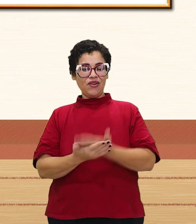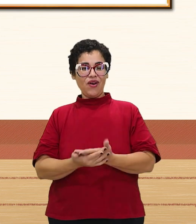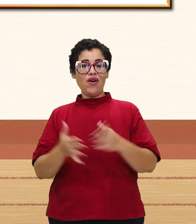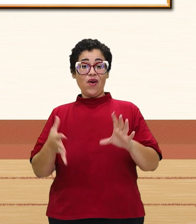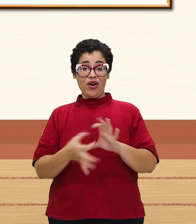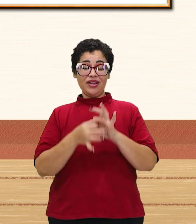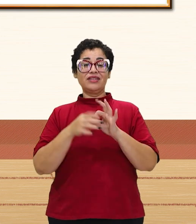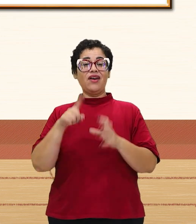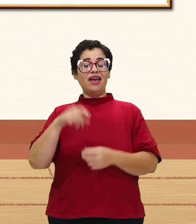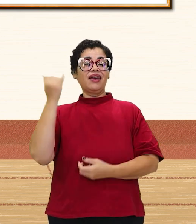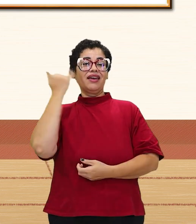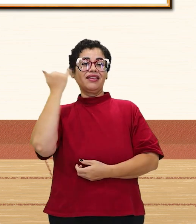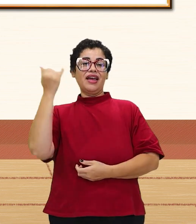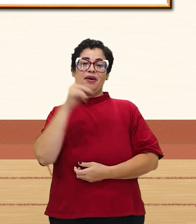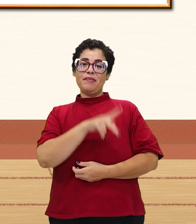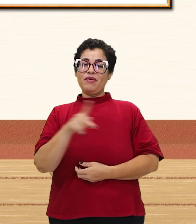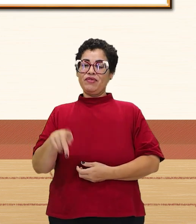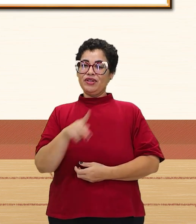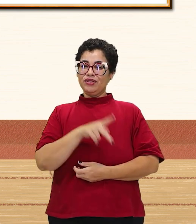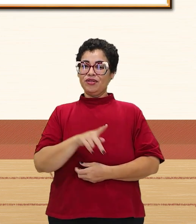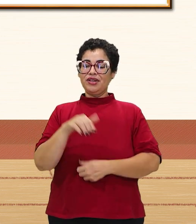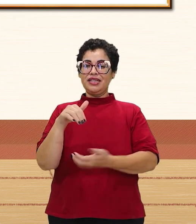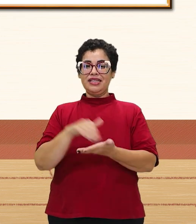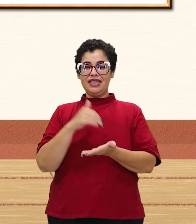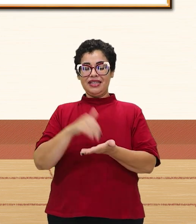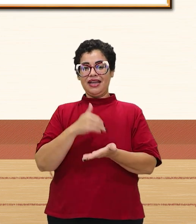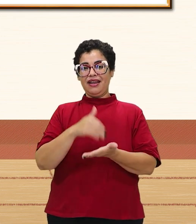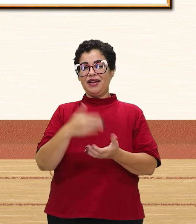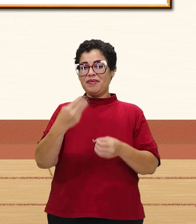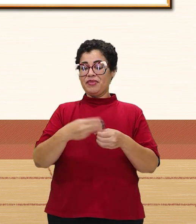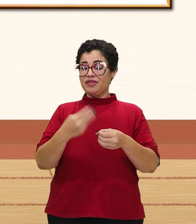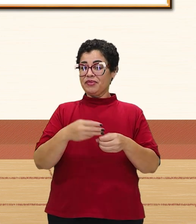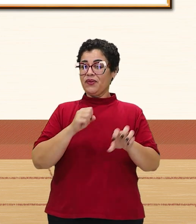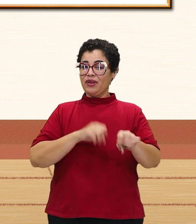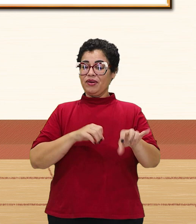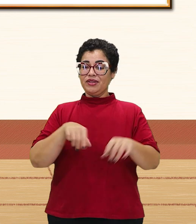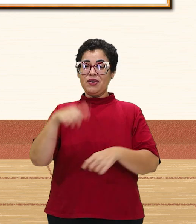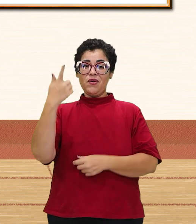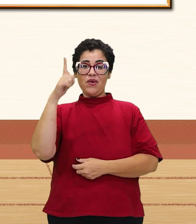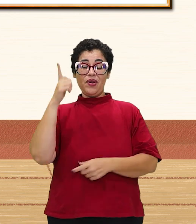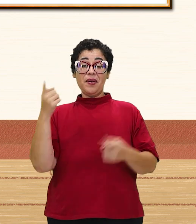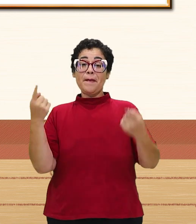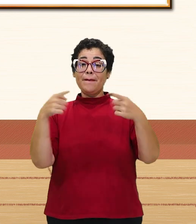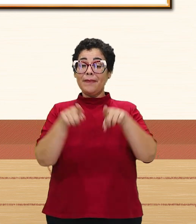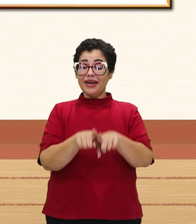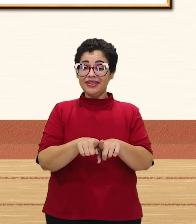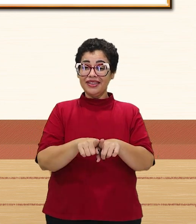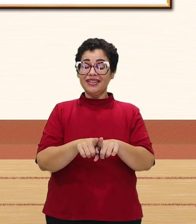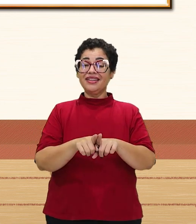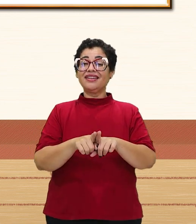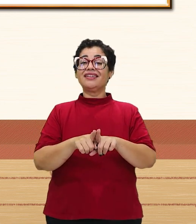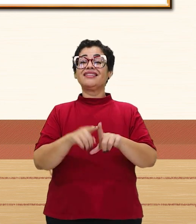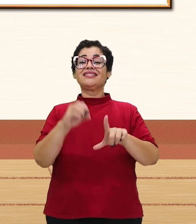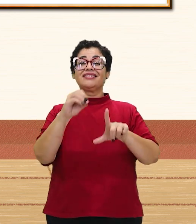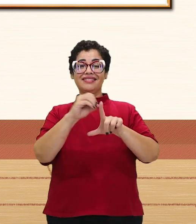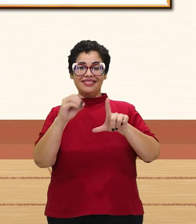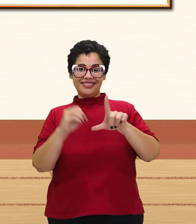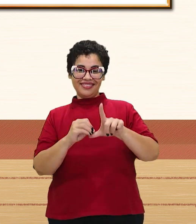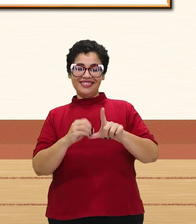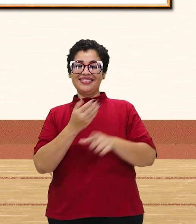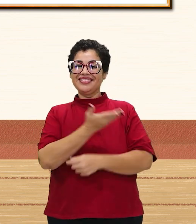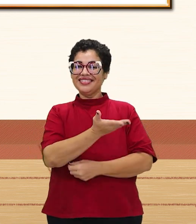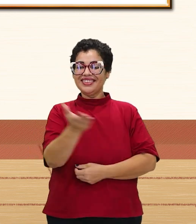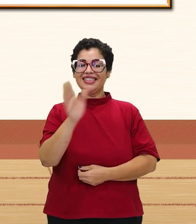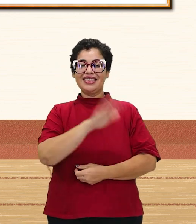um programa idealizado pelos professores da Secretaria Municipal de Educação de Goiânia em parceria com a TV UFG,